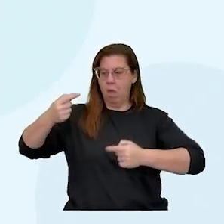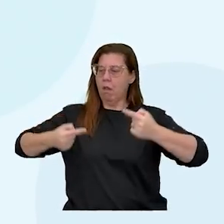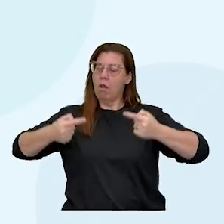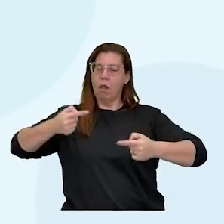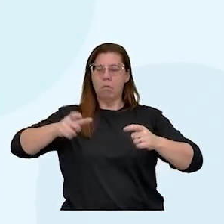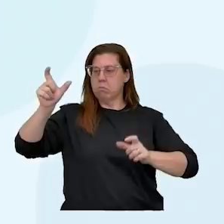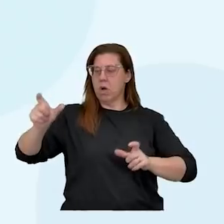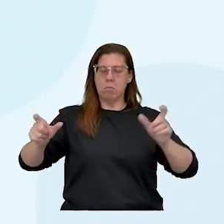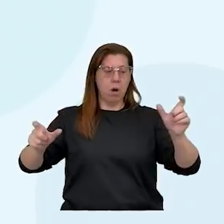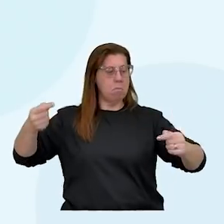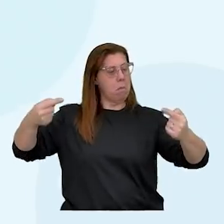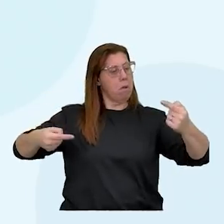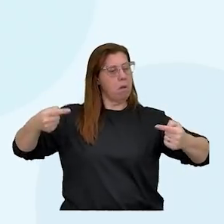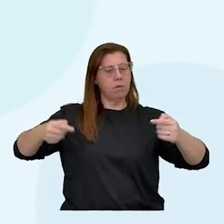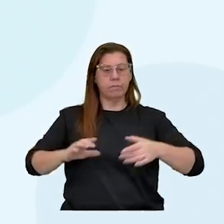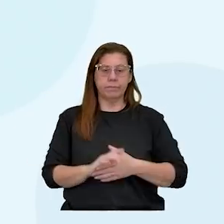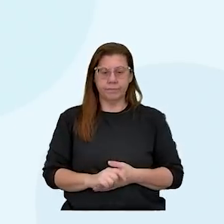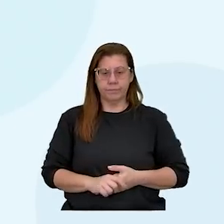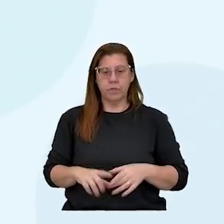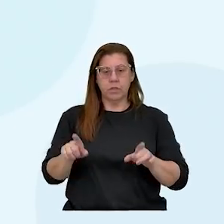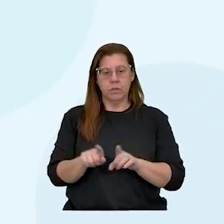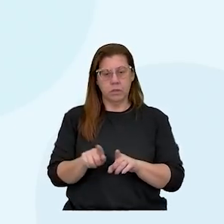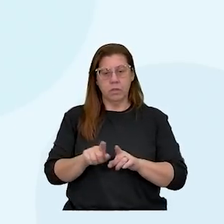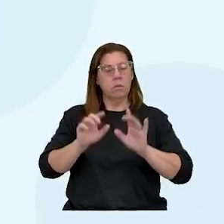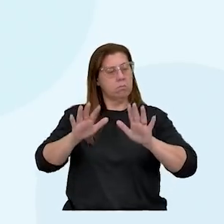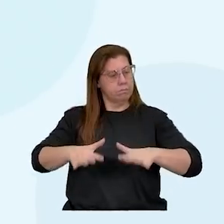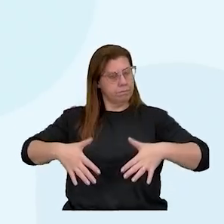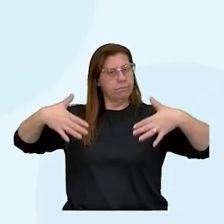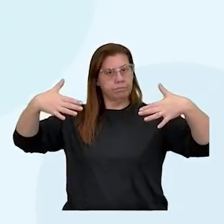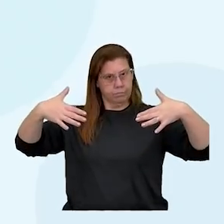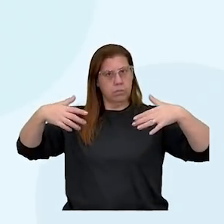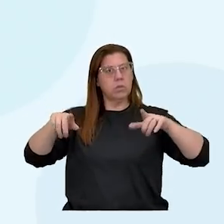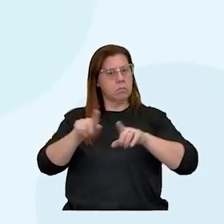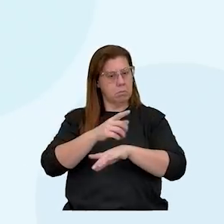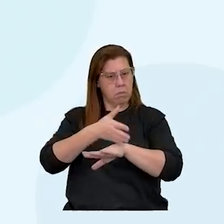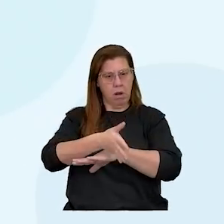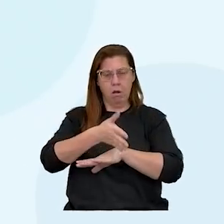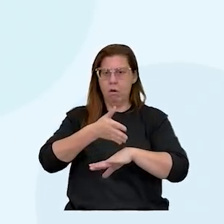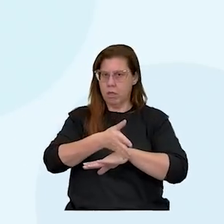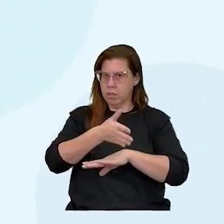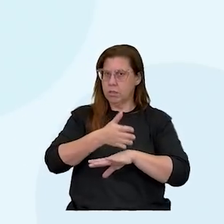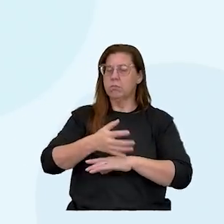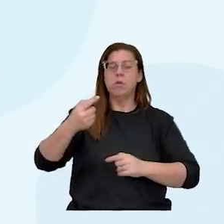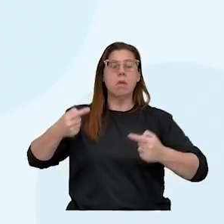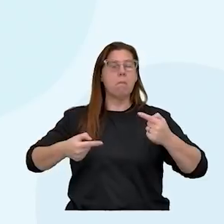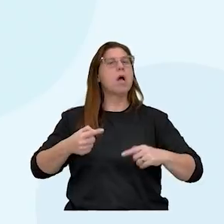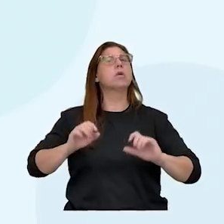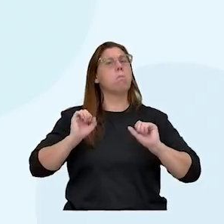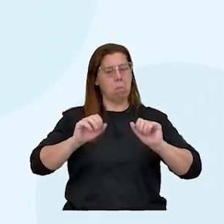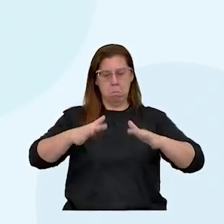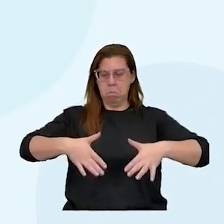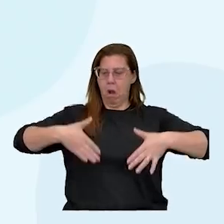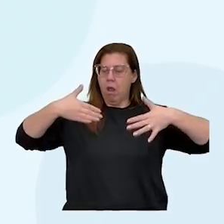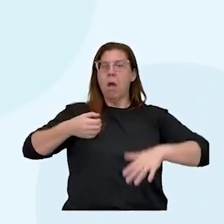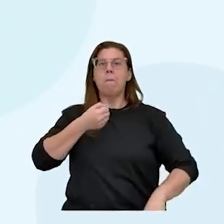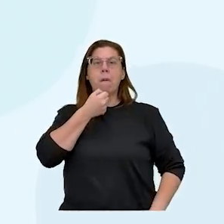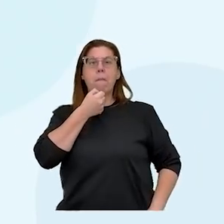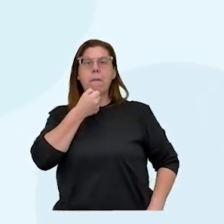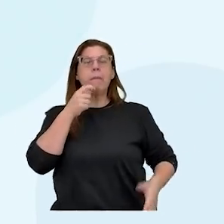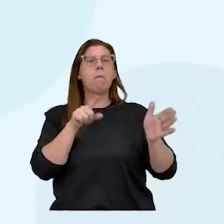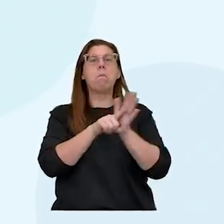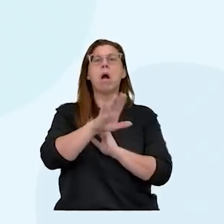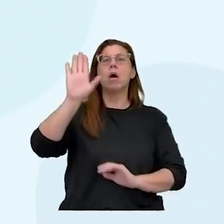fico impressionada com aquelas pessoas que ficam o tempo todo, assim, conseguem... não demonstra assim, uma